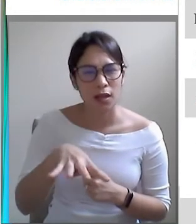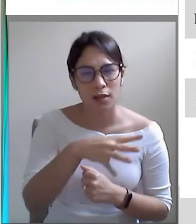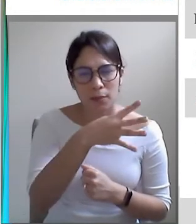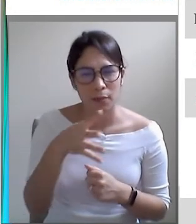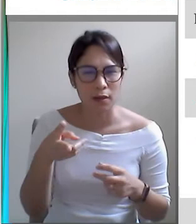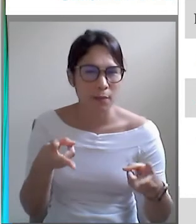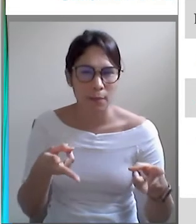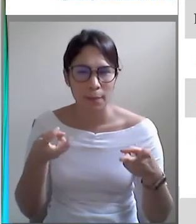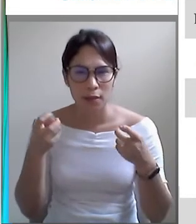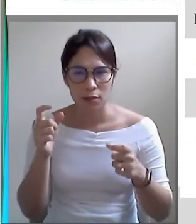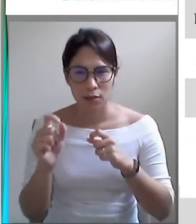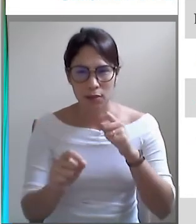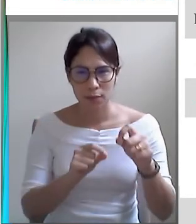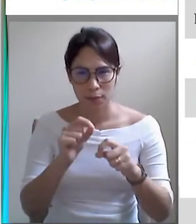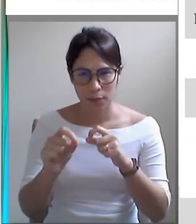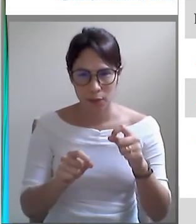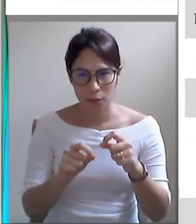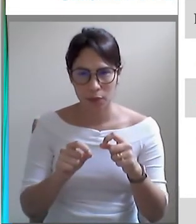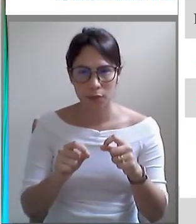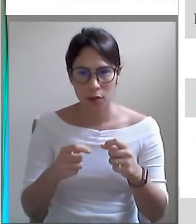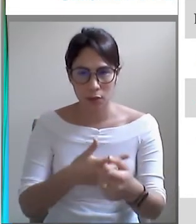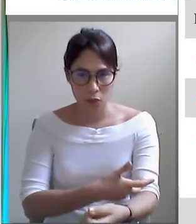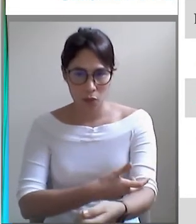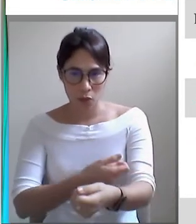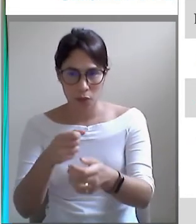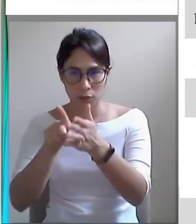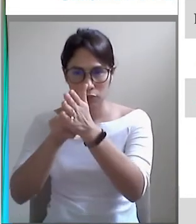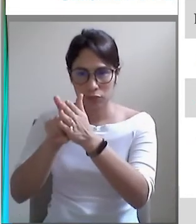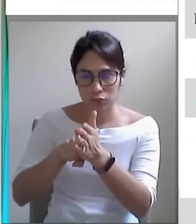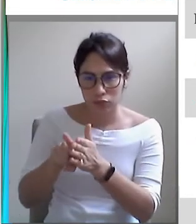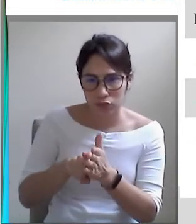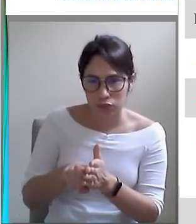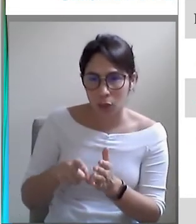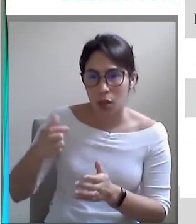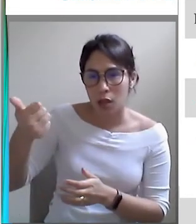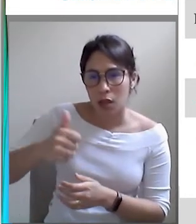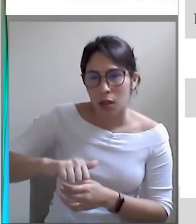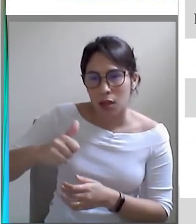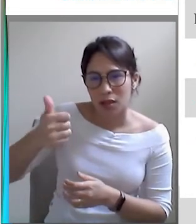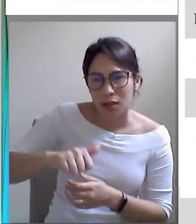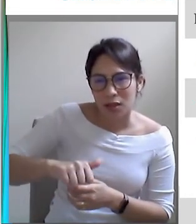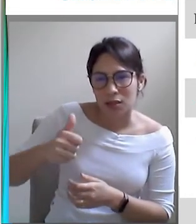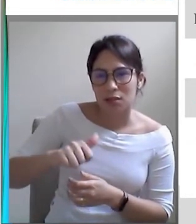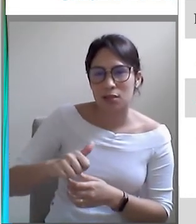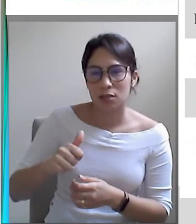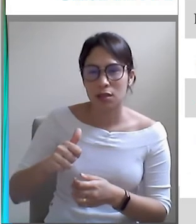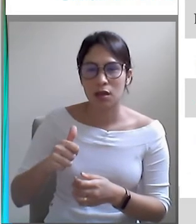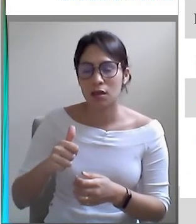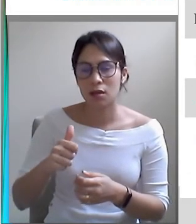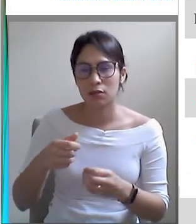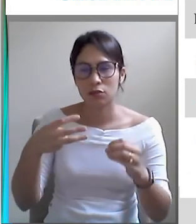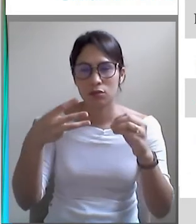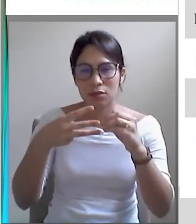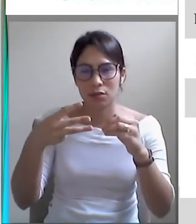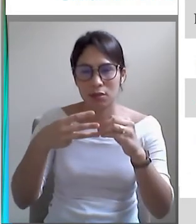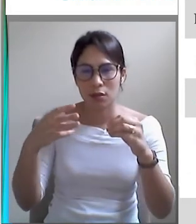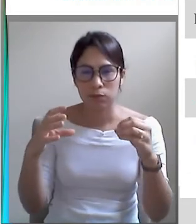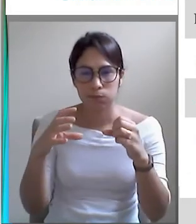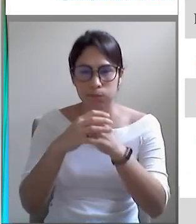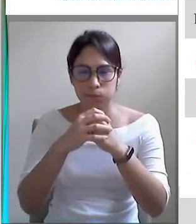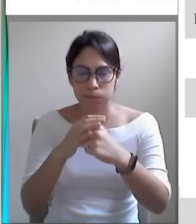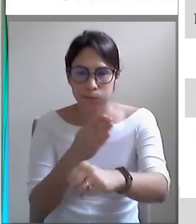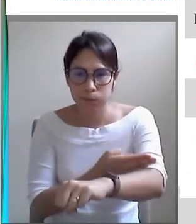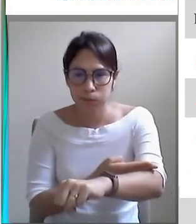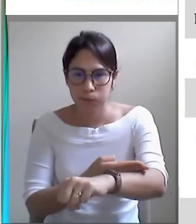Nessa tabela, já pode-se observar que a parte do hemograma que analisa as células brancas do tecido conjuntivo especial